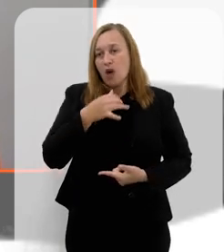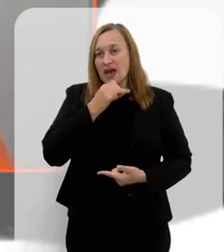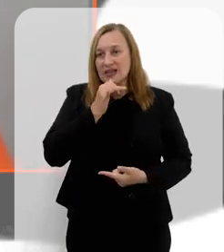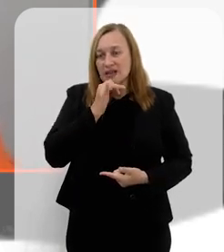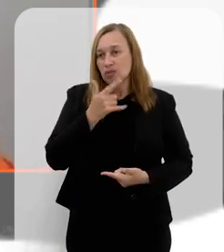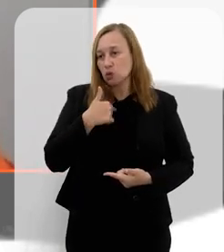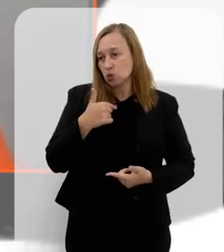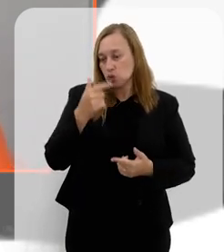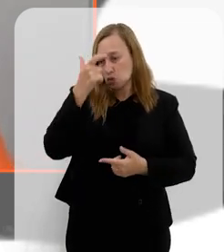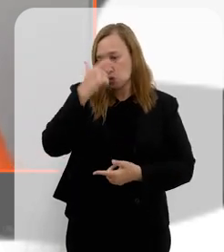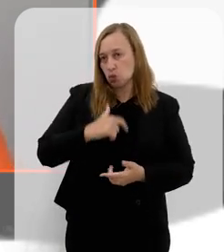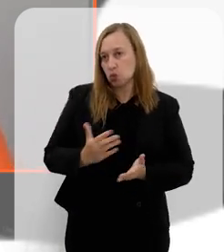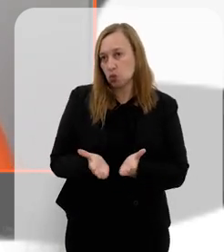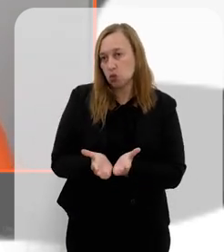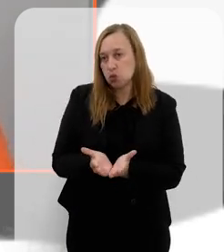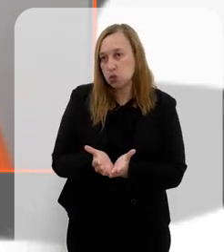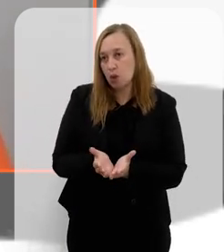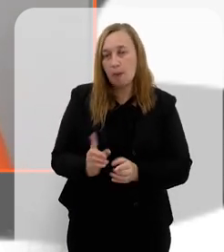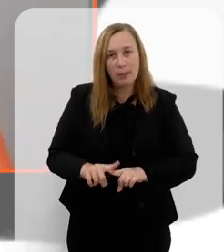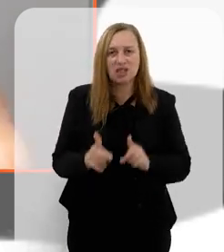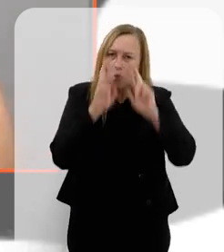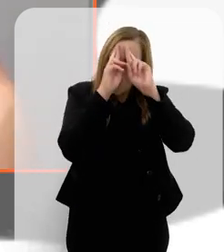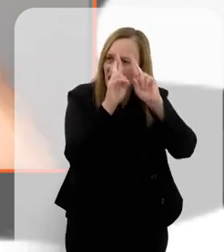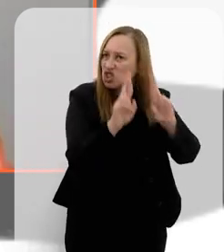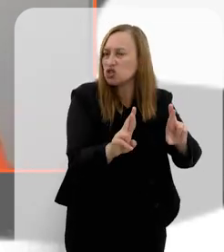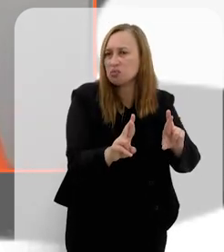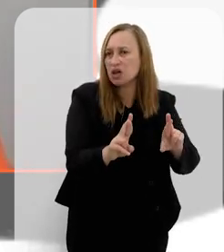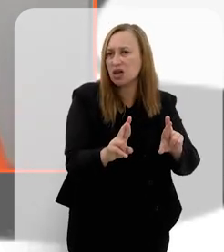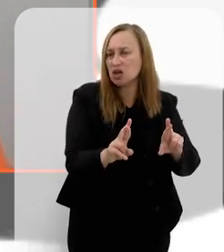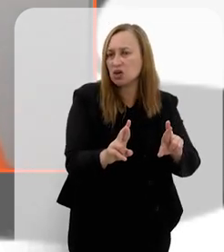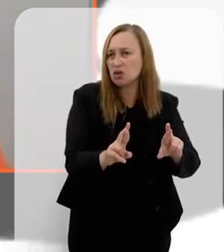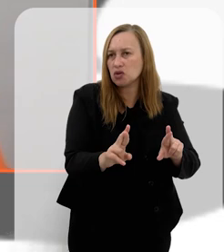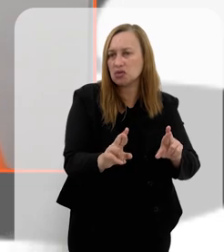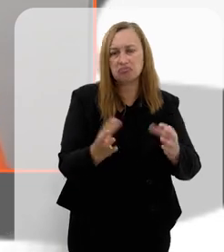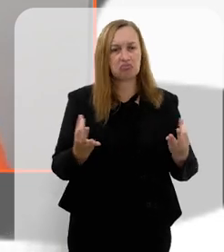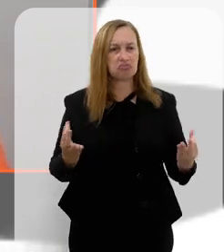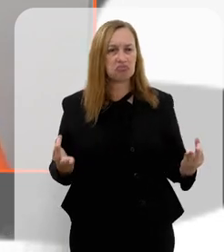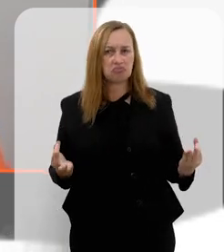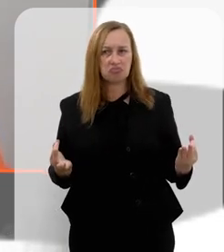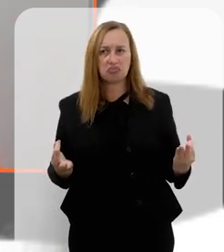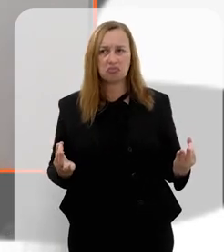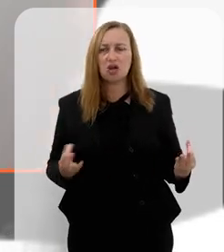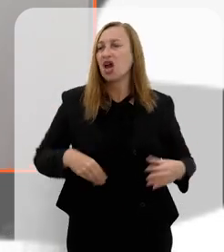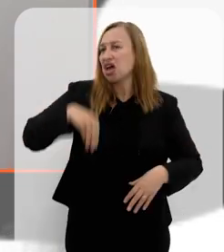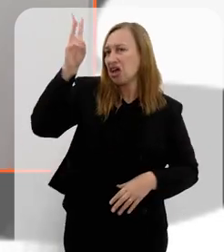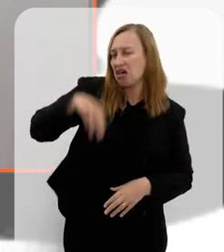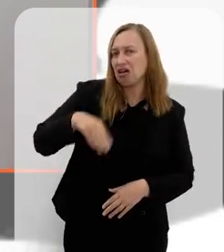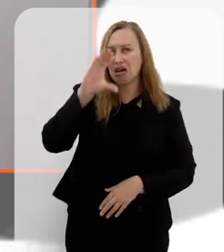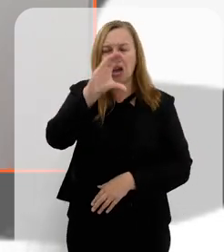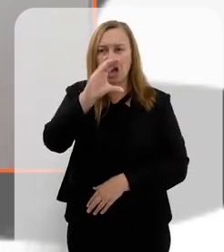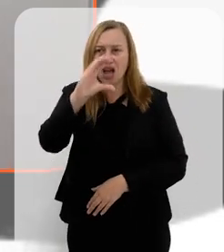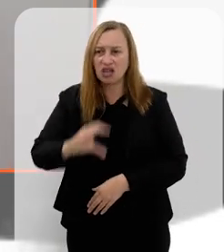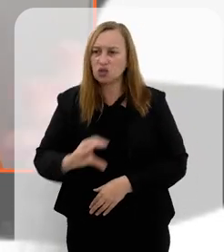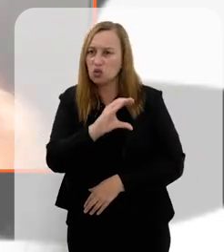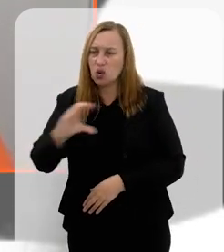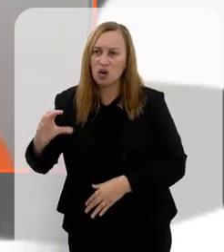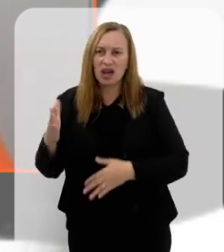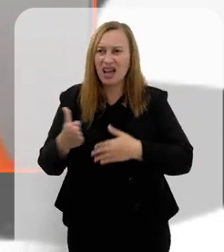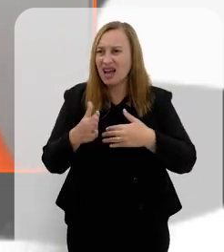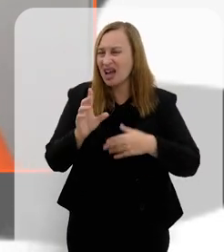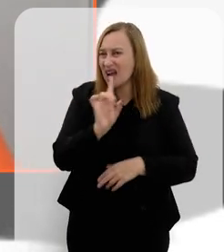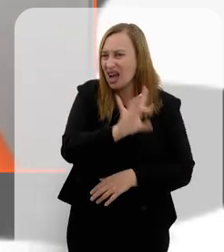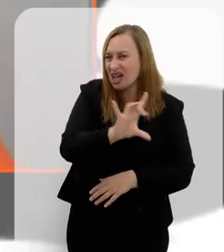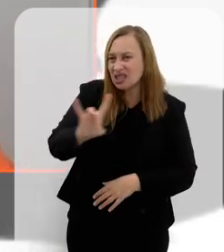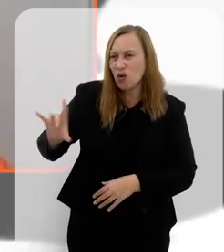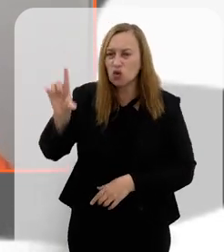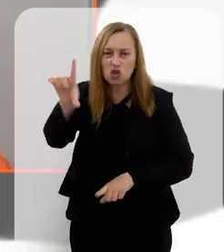gente, eu, por exemplo, sou cristã. Mas eu respeito quem não é, quem é budista, quem é católico, cada um